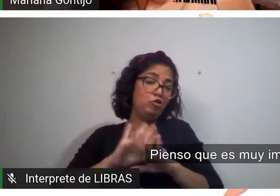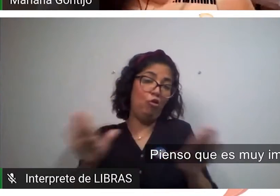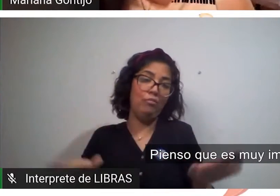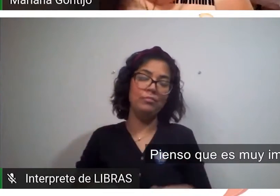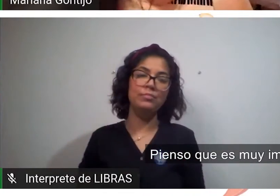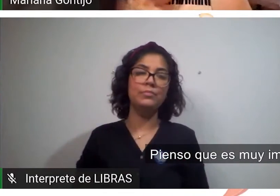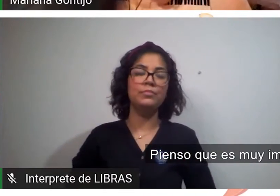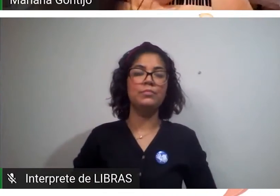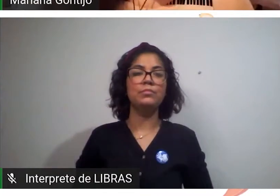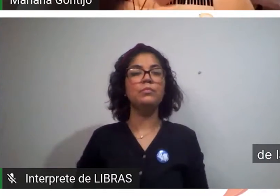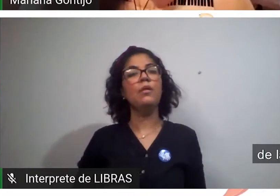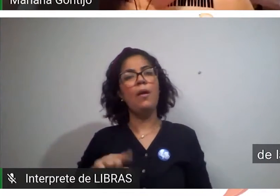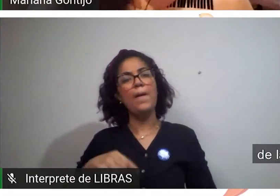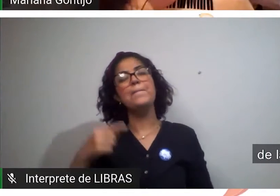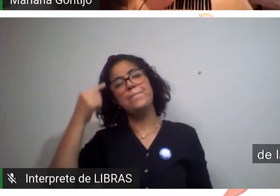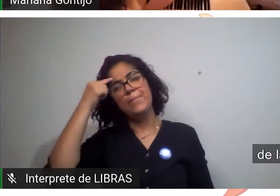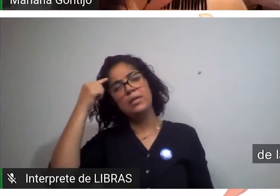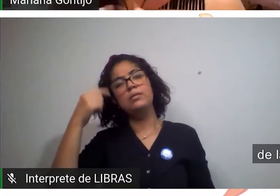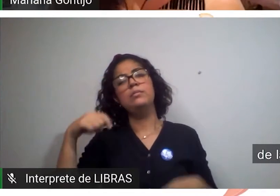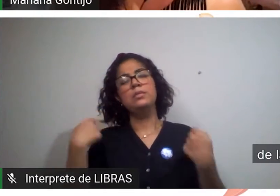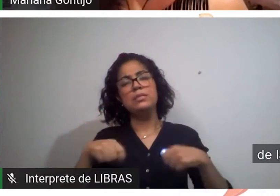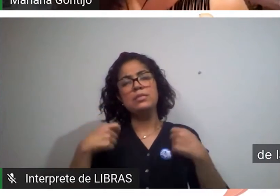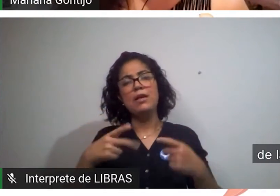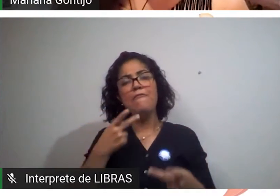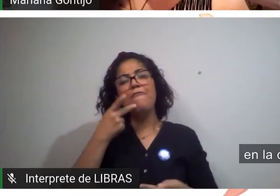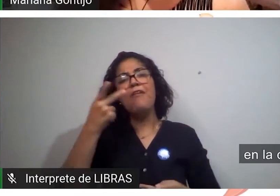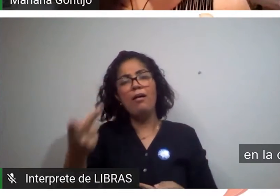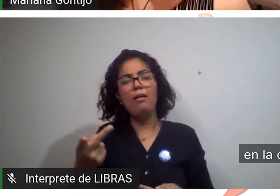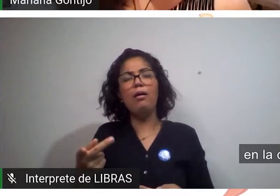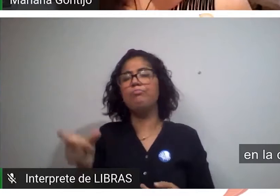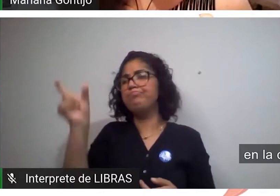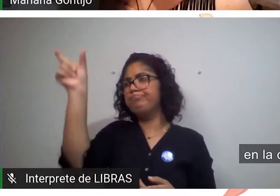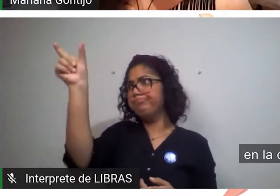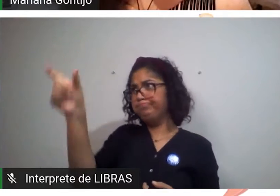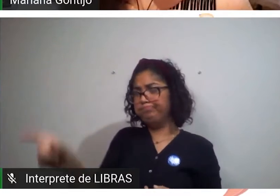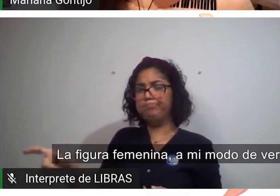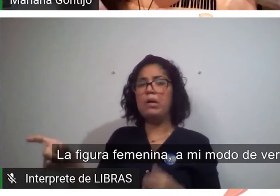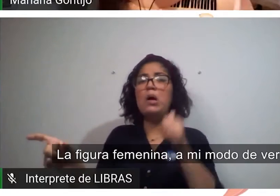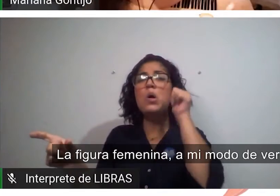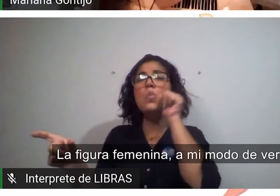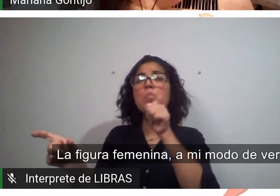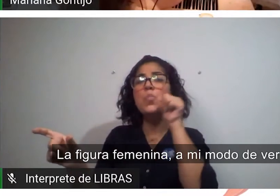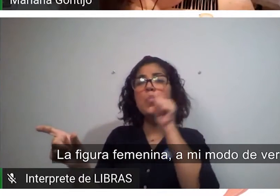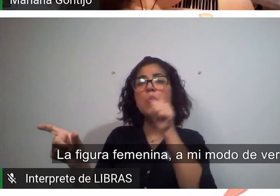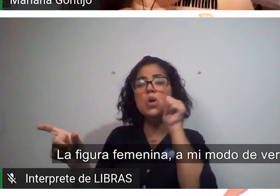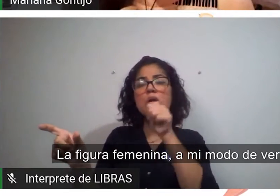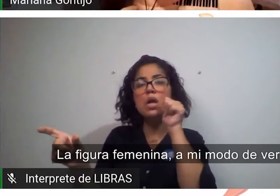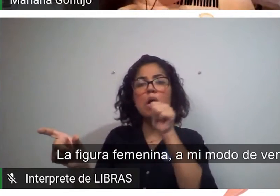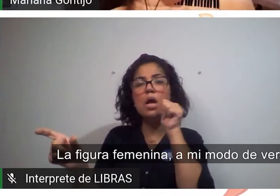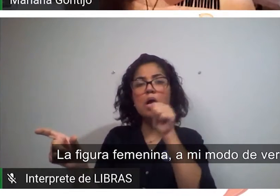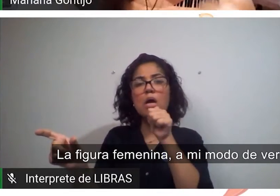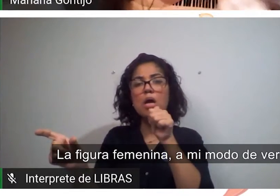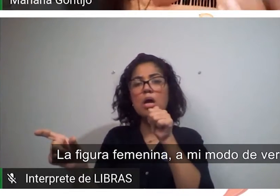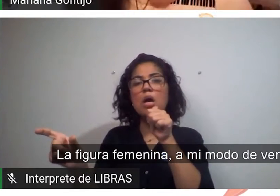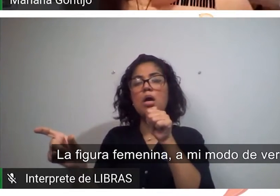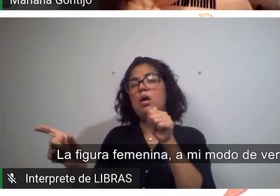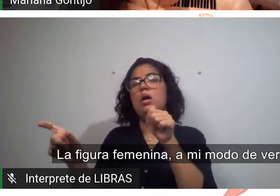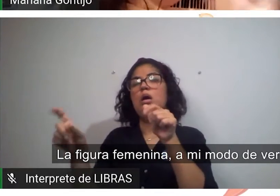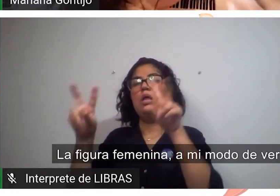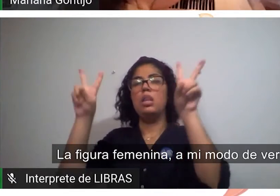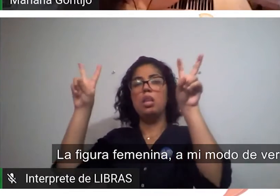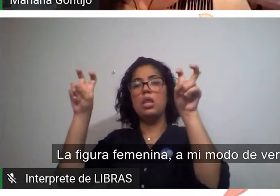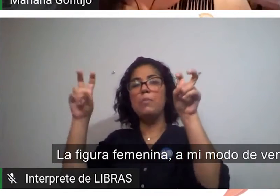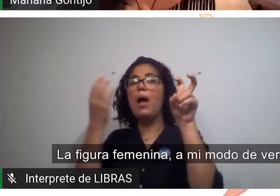pensar sobre essa questão da figura feminina na cultura alimentar. A figura feminina que, ao meu ver, em todas as